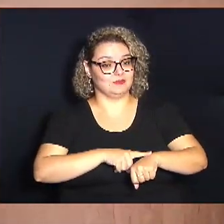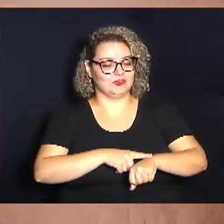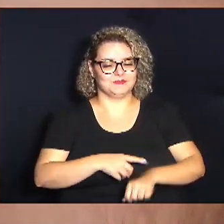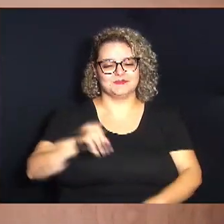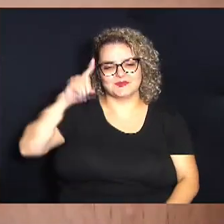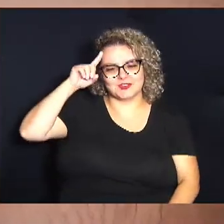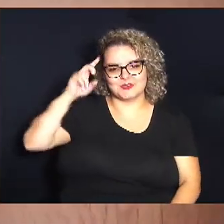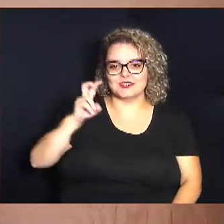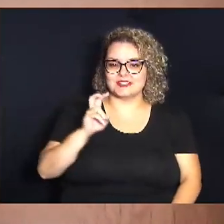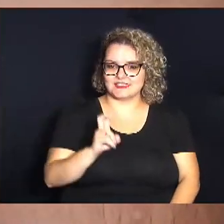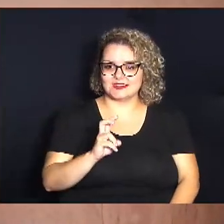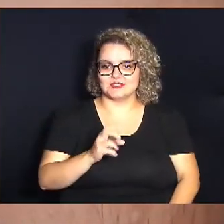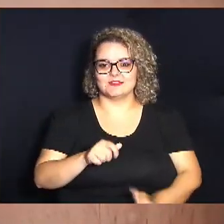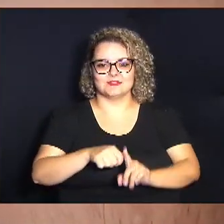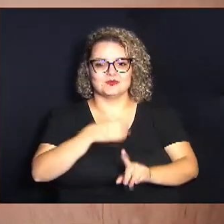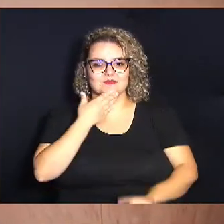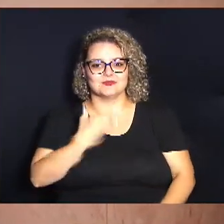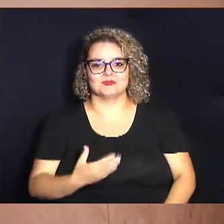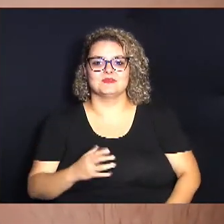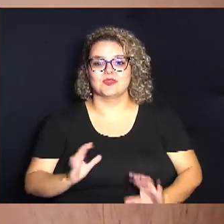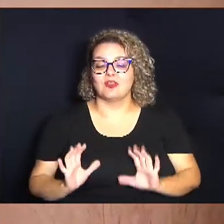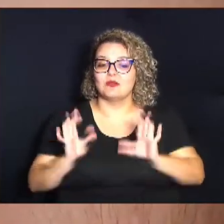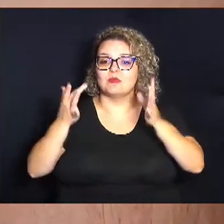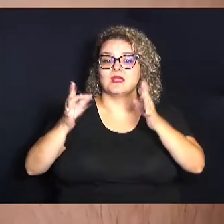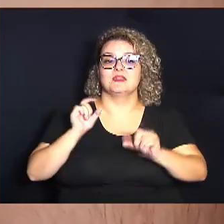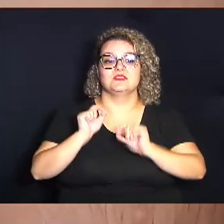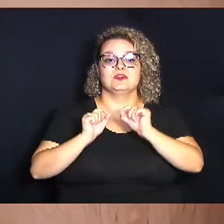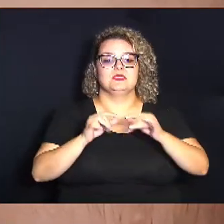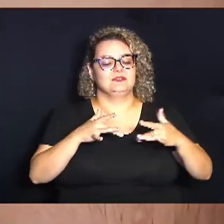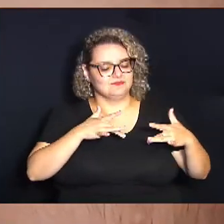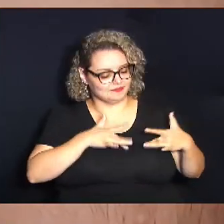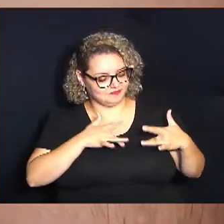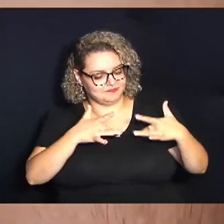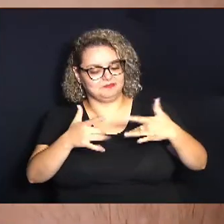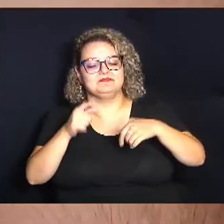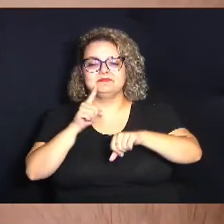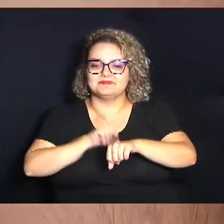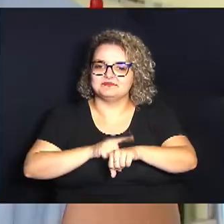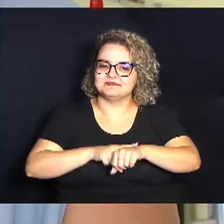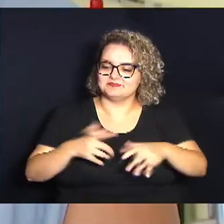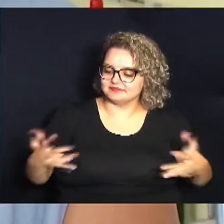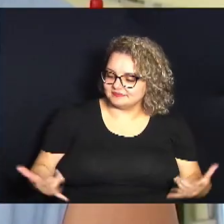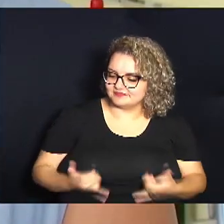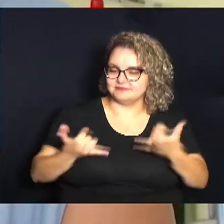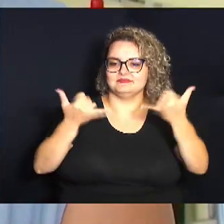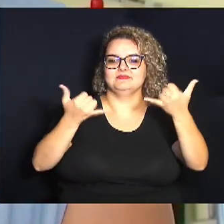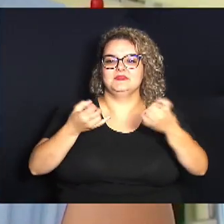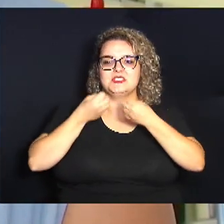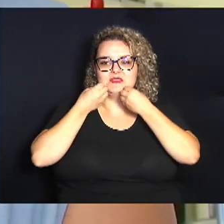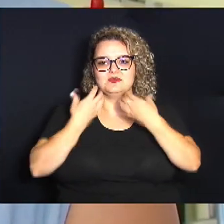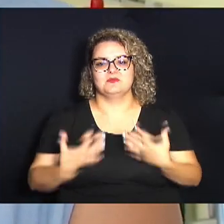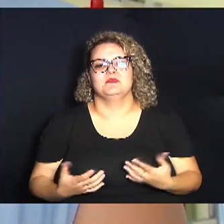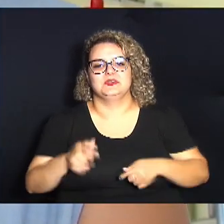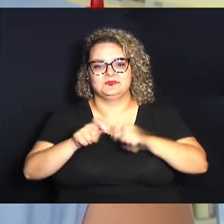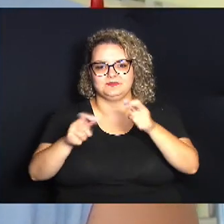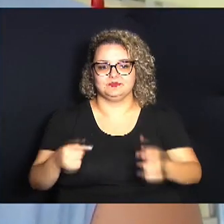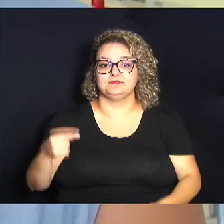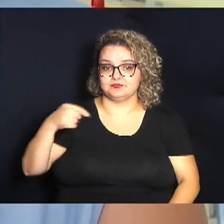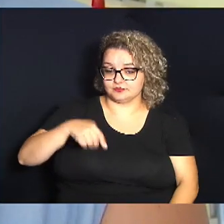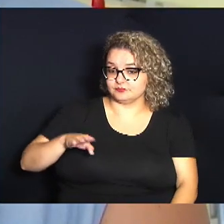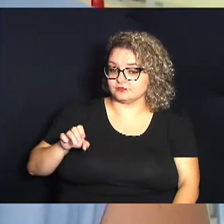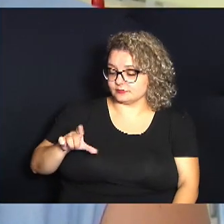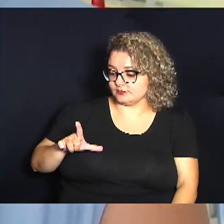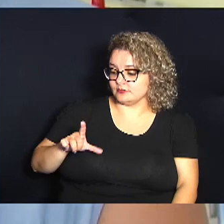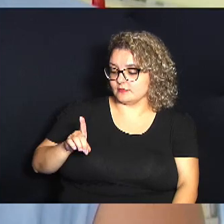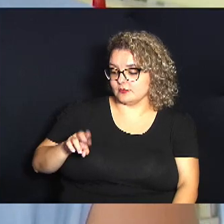5 de dezembro, se comemora o dia de quem doa seu tempo e sua energia pelo bem do próximo. Aqui no Boldrin nós temos